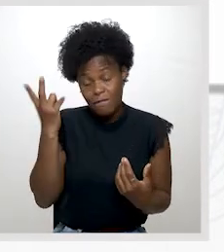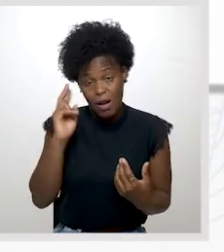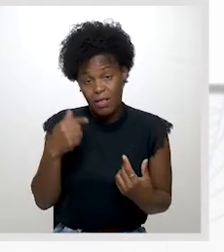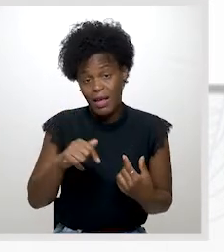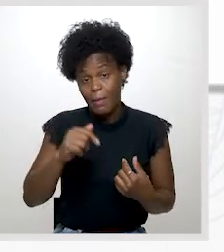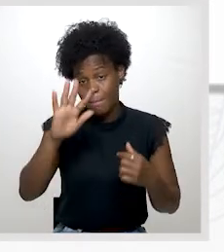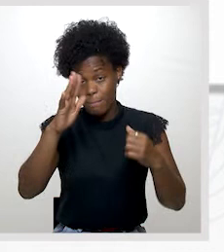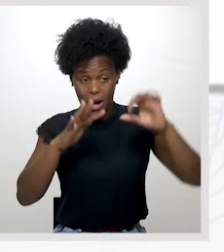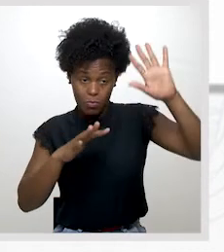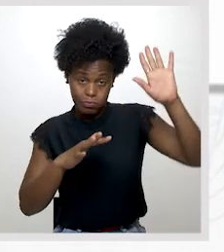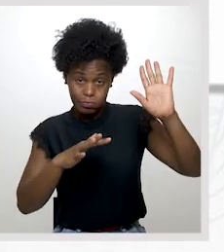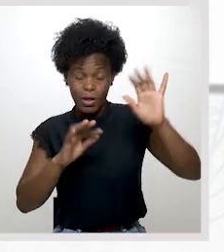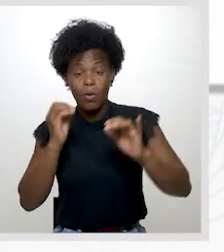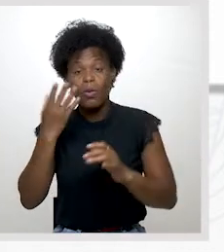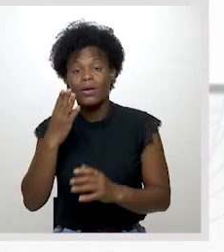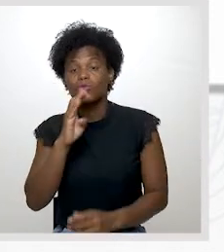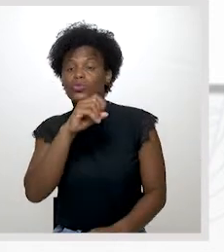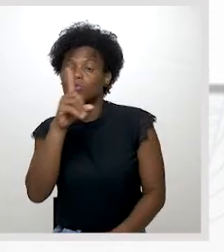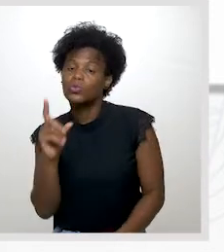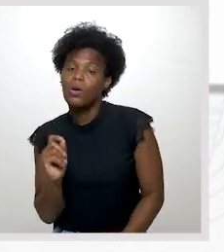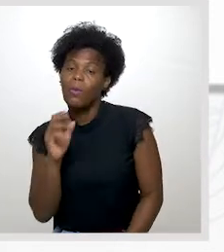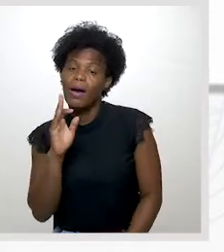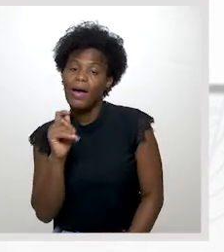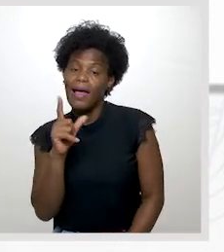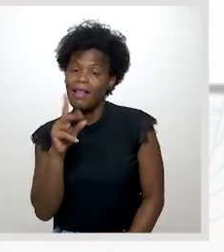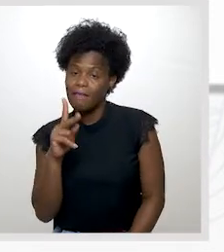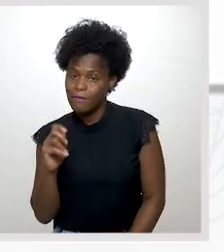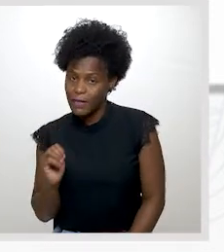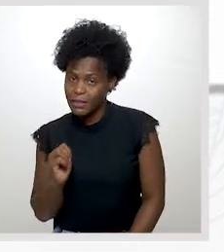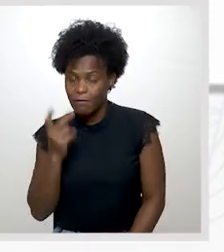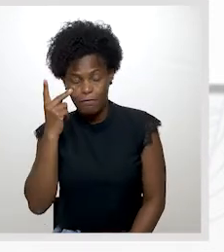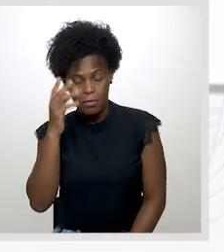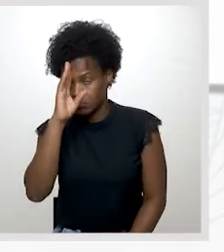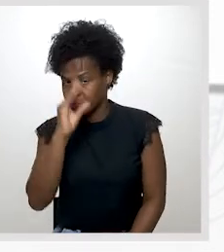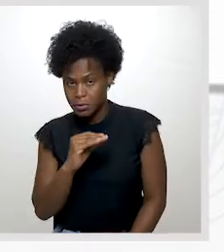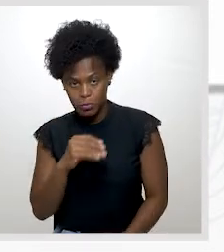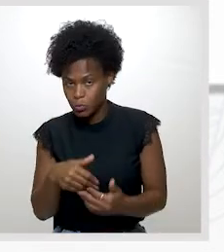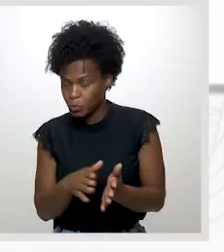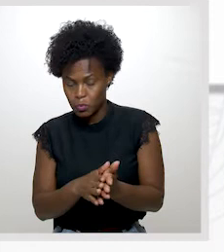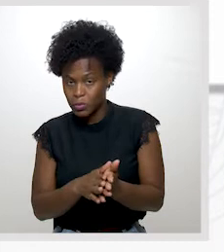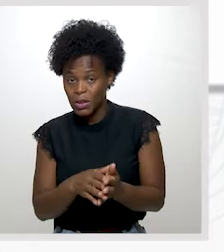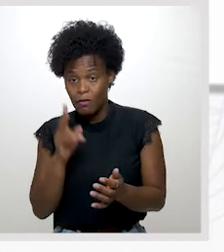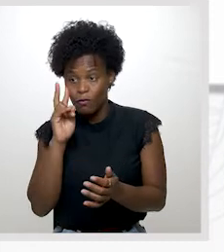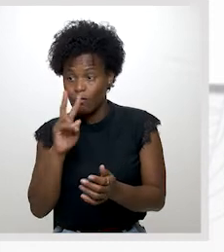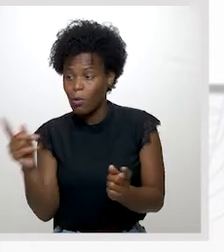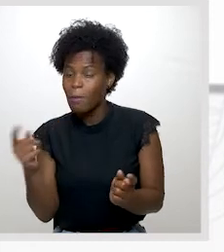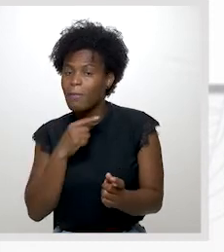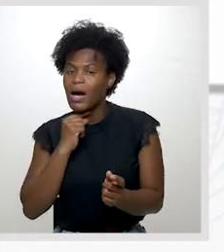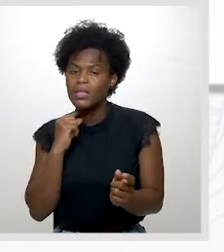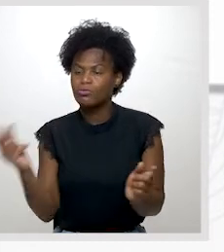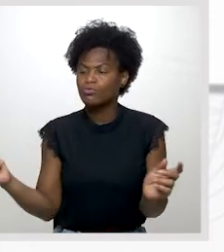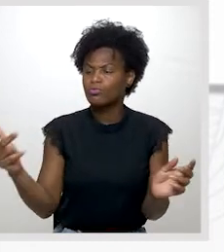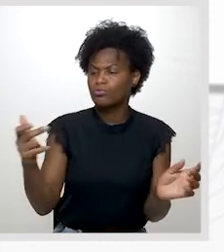vale mão esquerda, e quando João Elvas, que da vida de Baltazar não sabia tudo, viu aproximar-se o